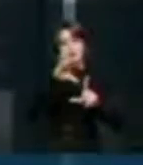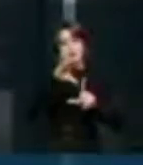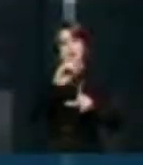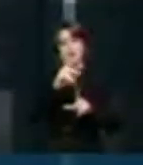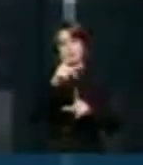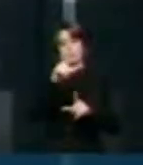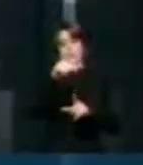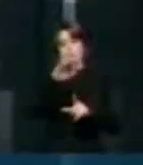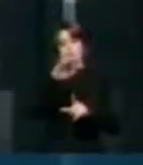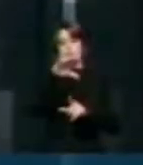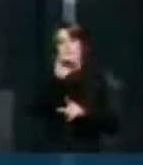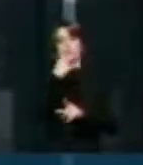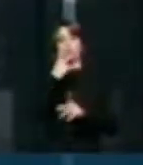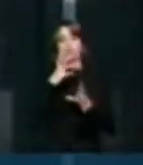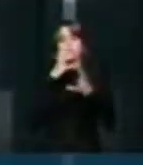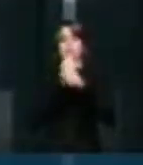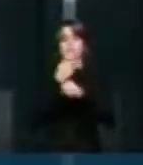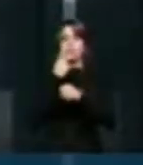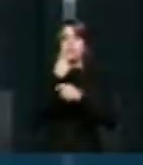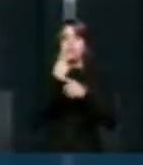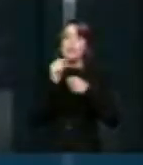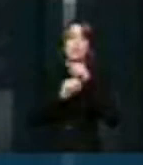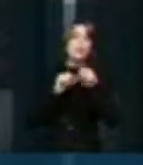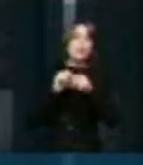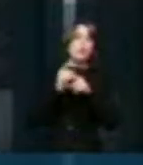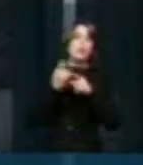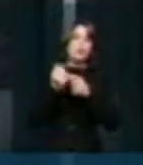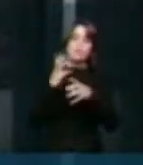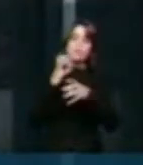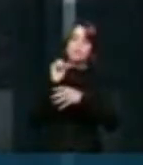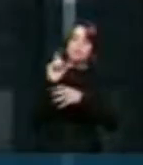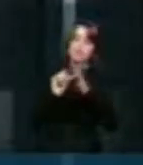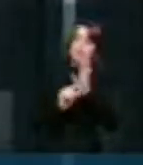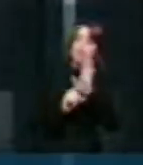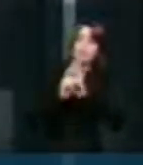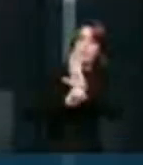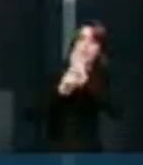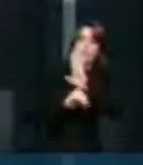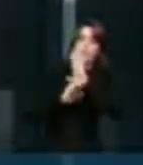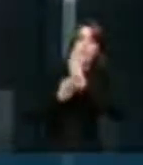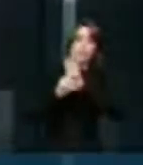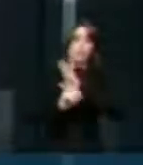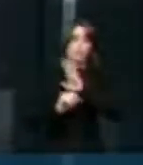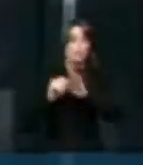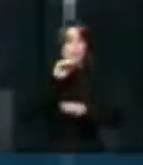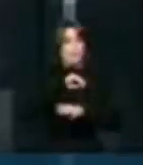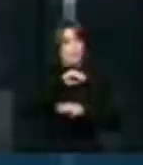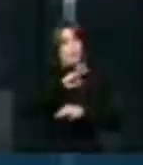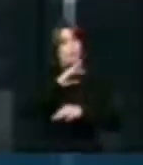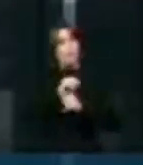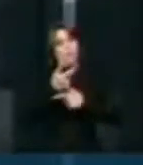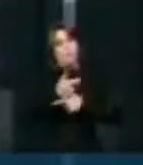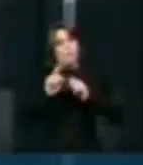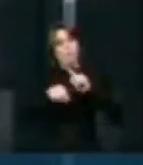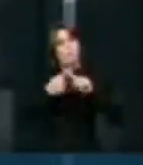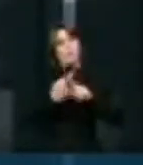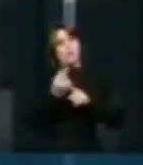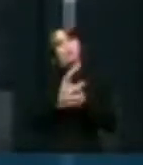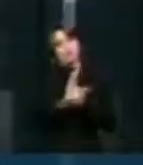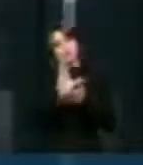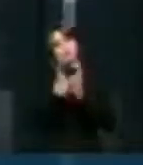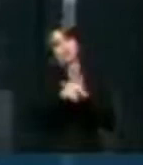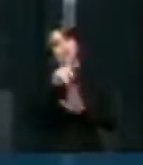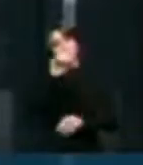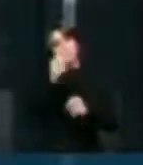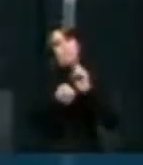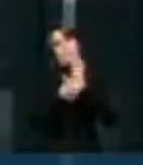reais engloba a ampliação do processo de desoneração da folha de pagamentos, aumento da oferta de crédito para o setor